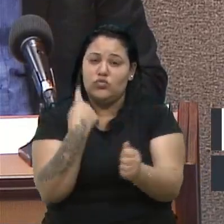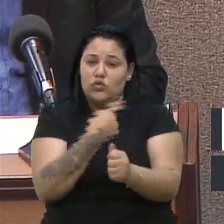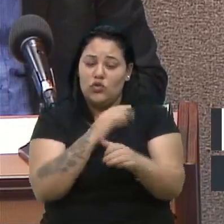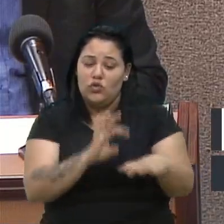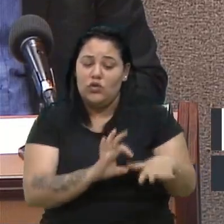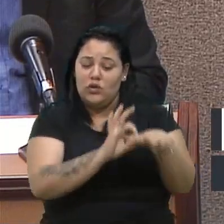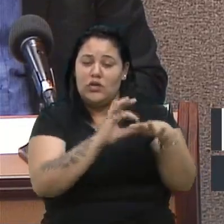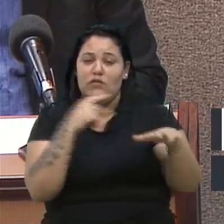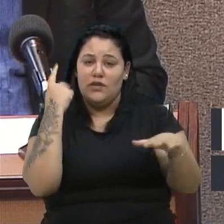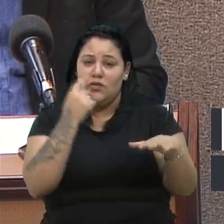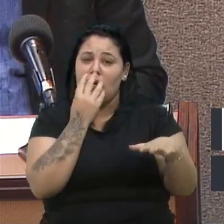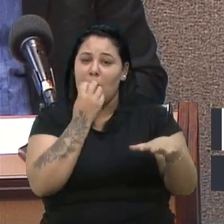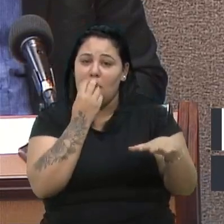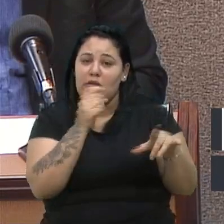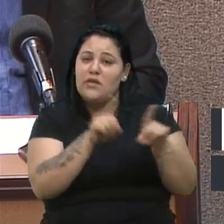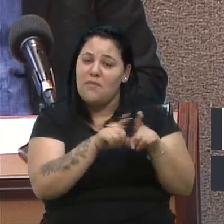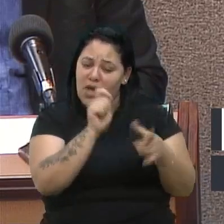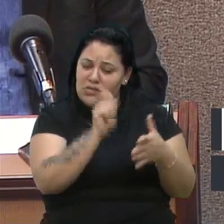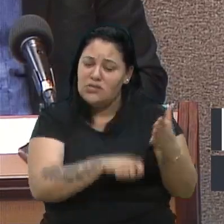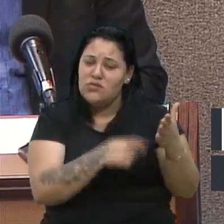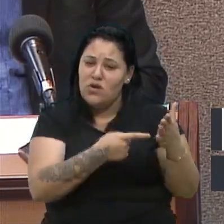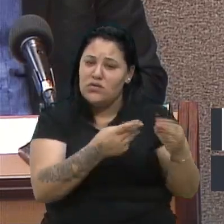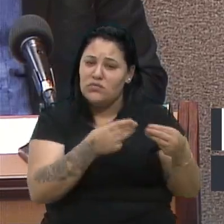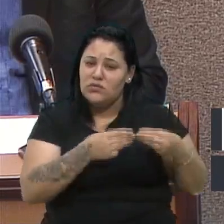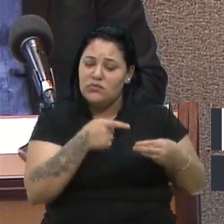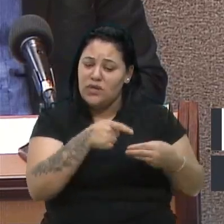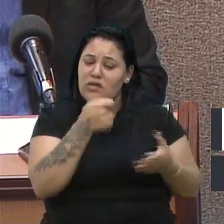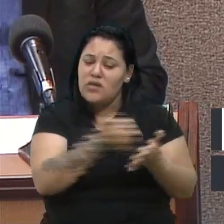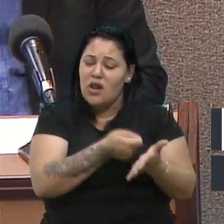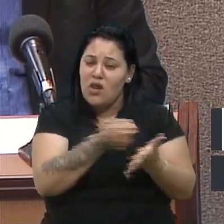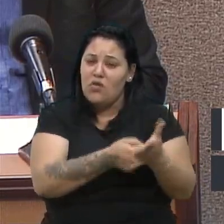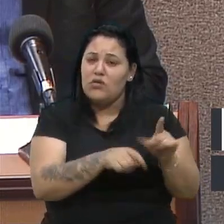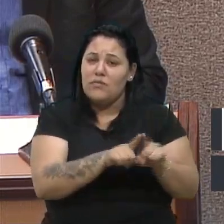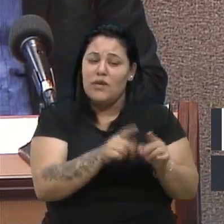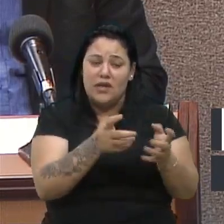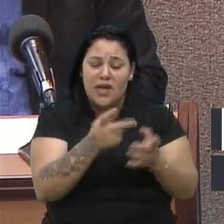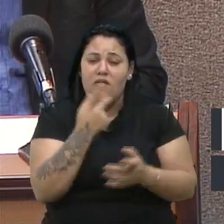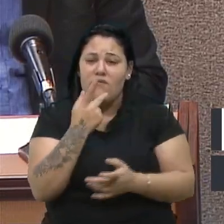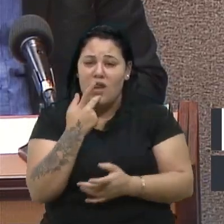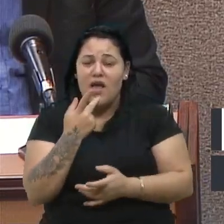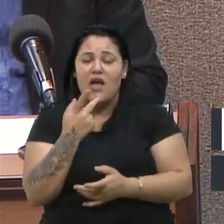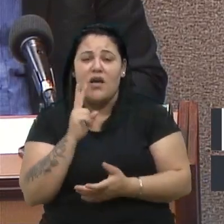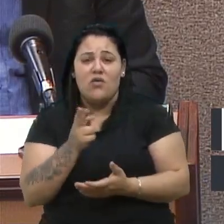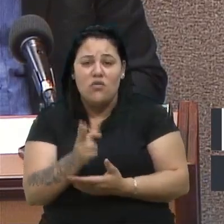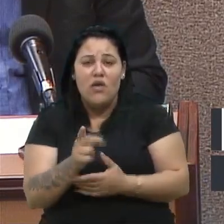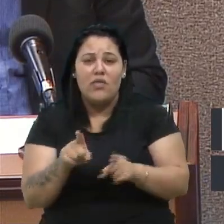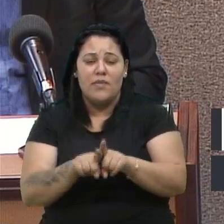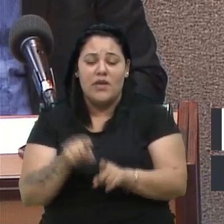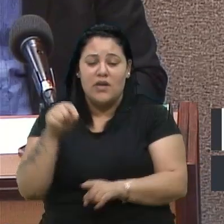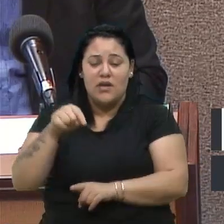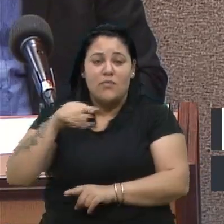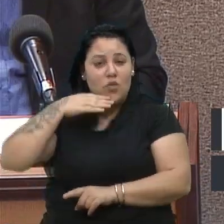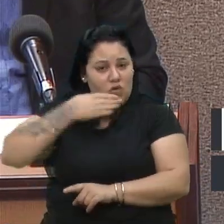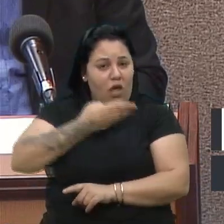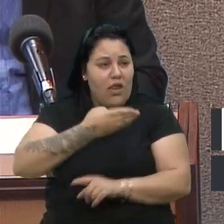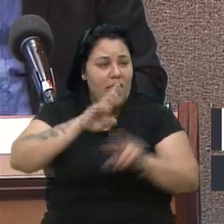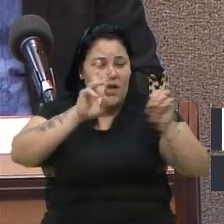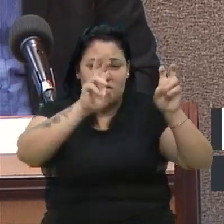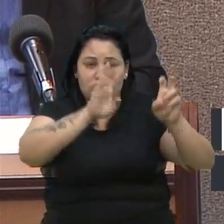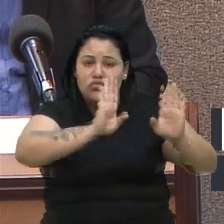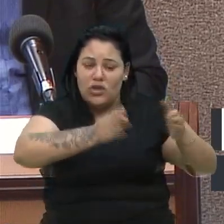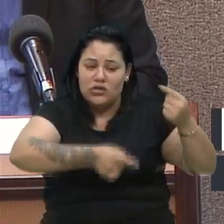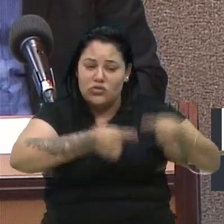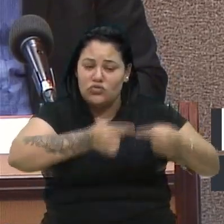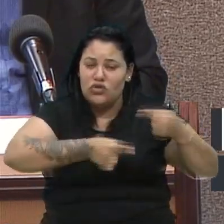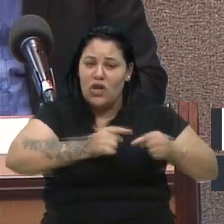essa luta. E quero dizer mais também, vereador Bortola, se esse assunto já foi debatido aqui,